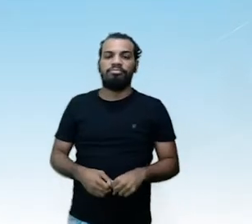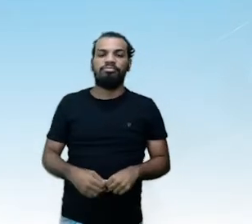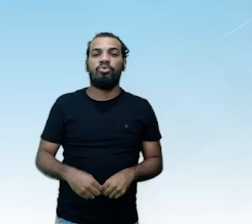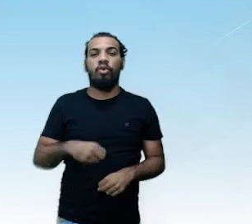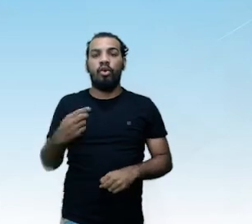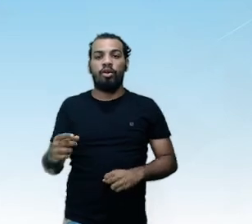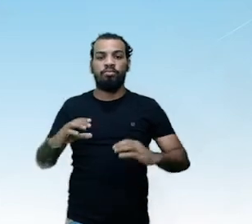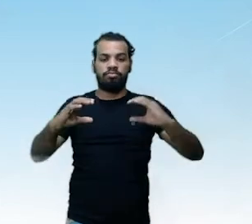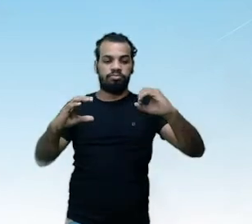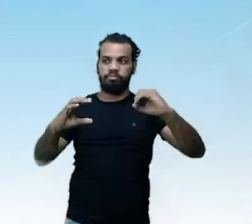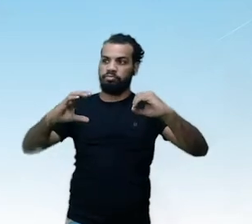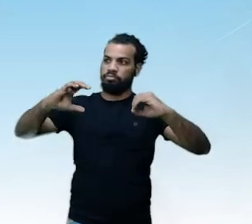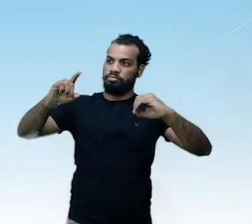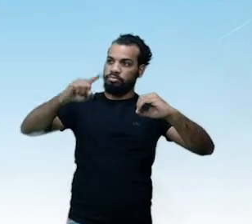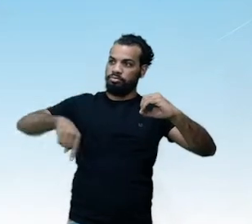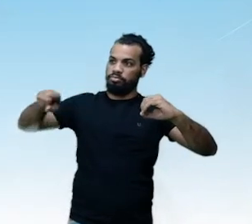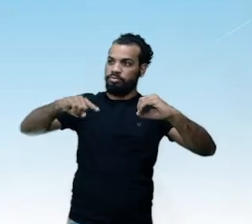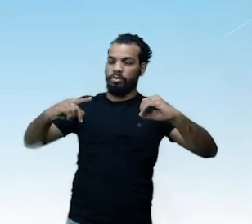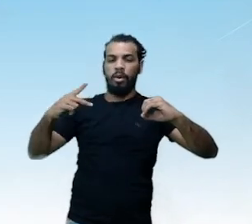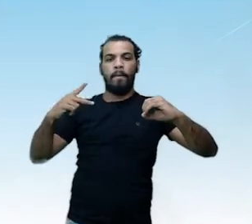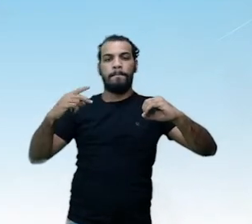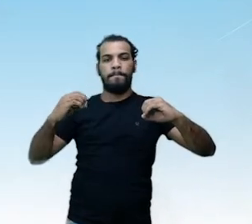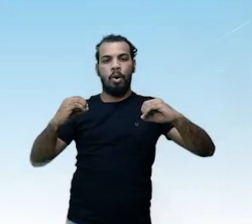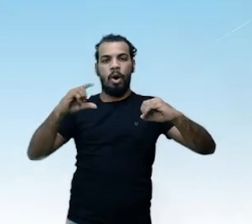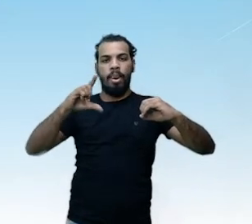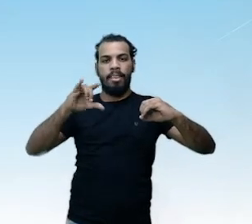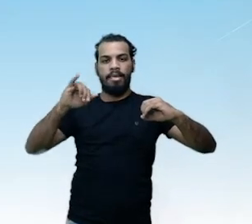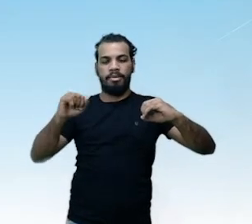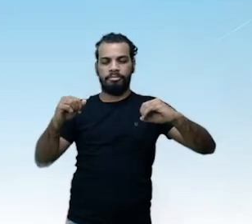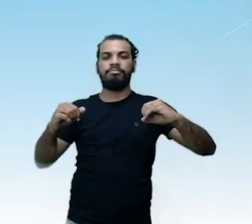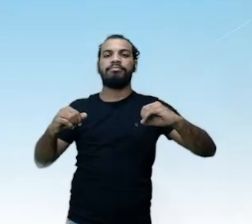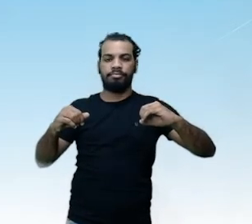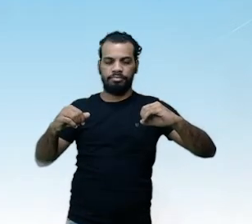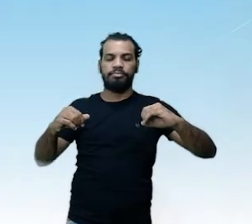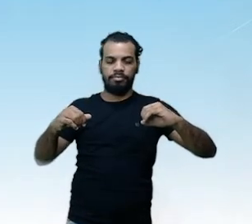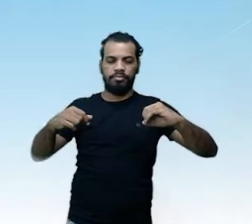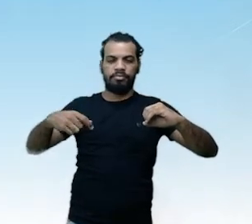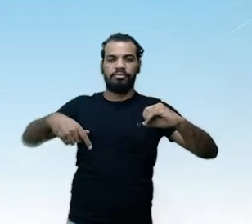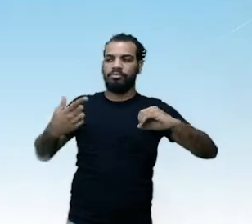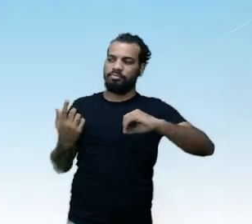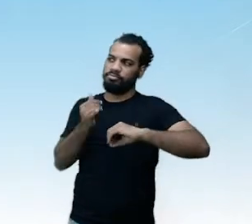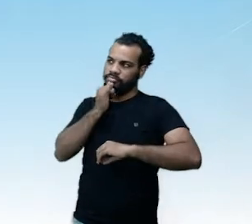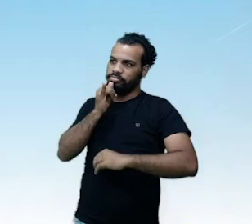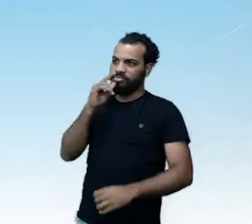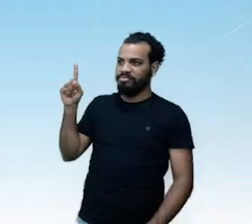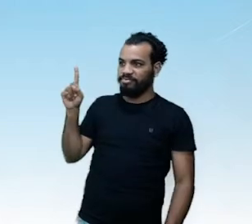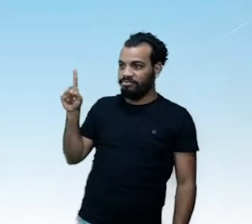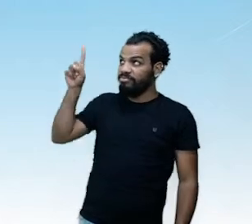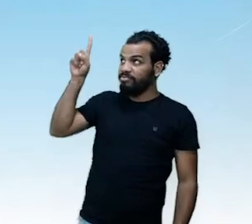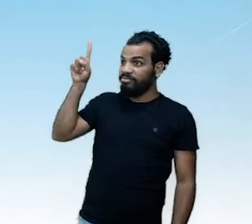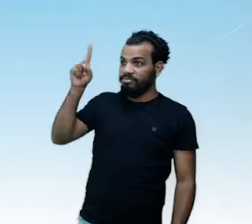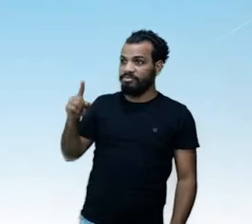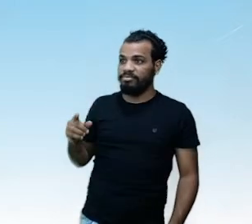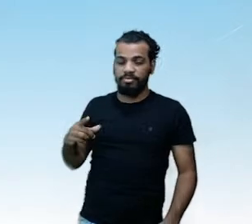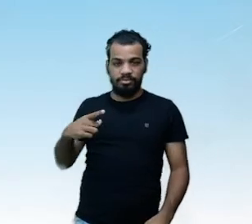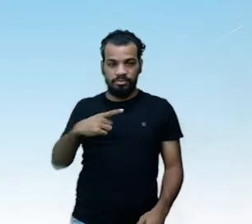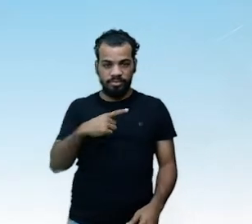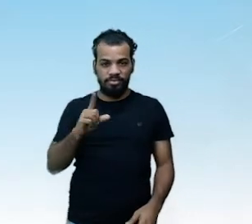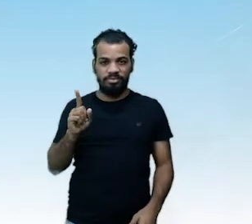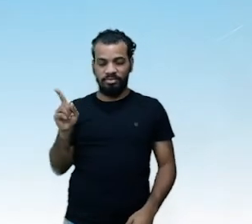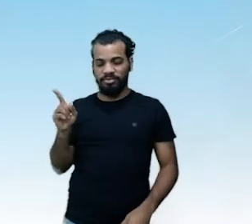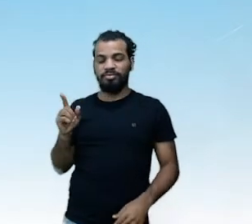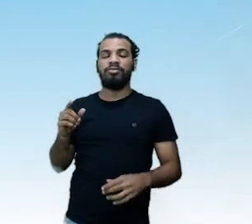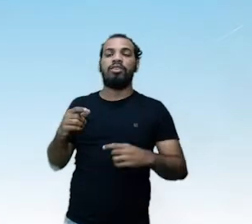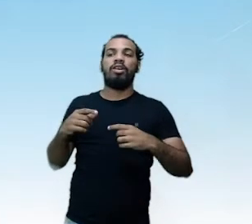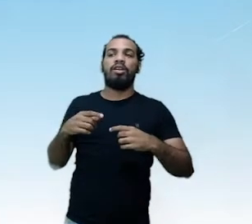esse tipo aí de aparelho ele vai ser responsável por mudar a direção da força que é aplicada e também irá diminuir